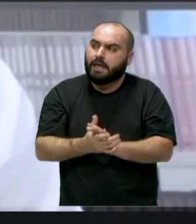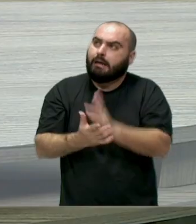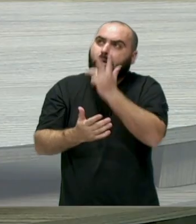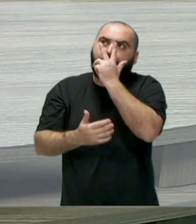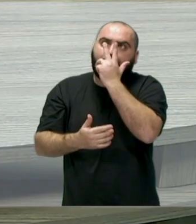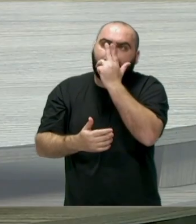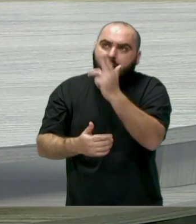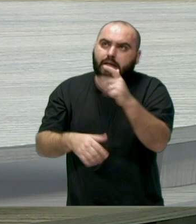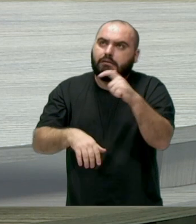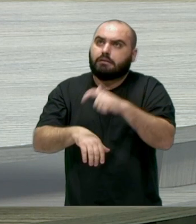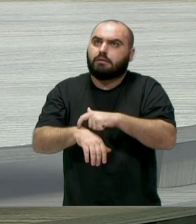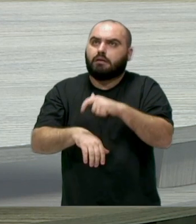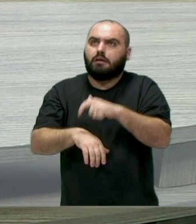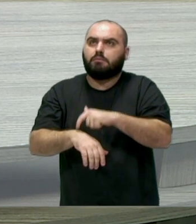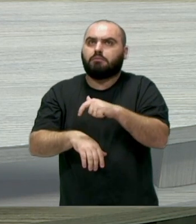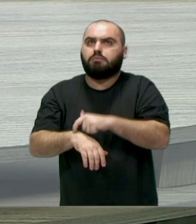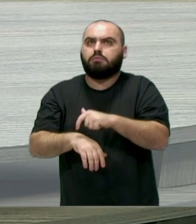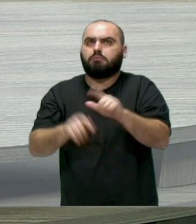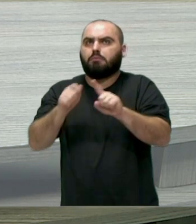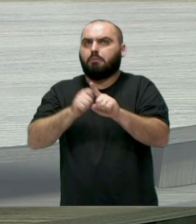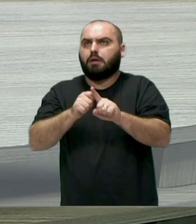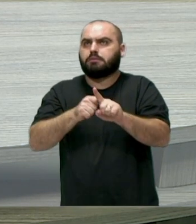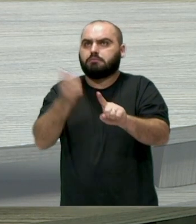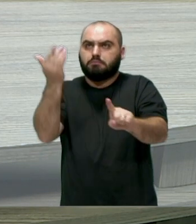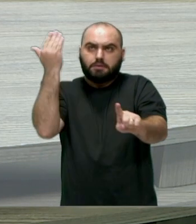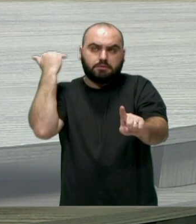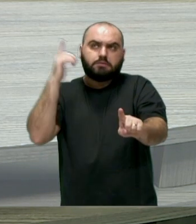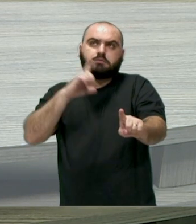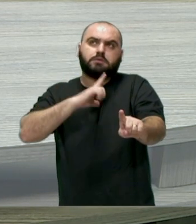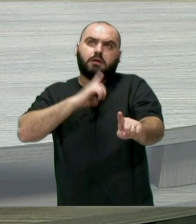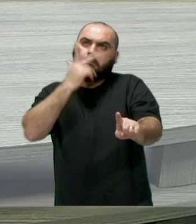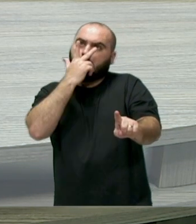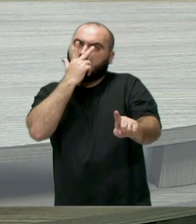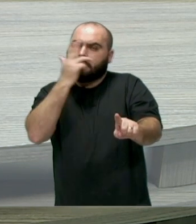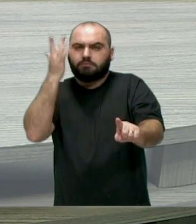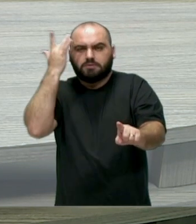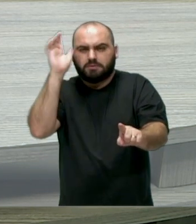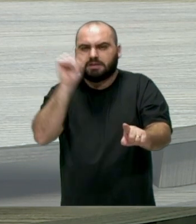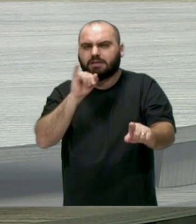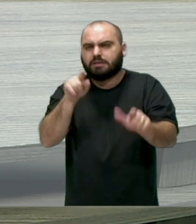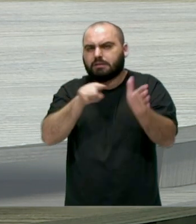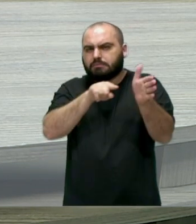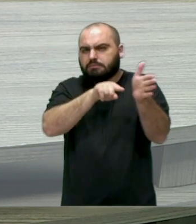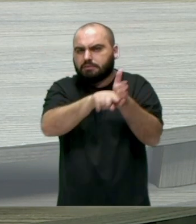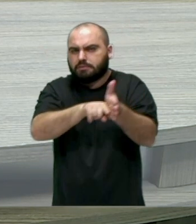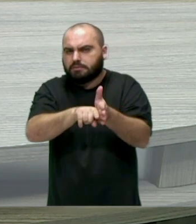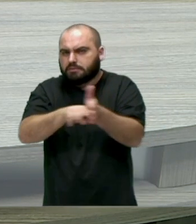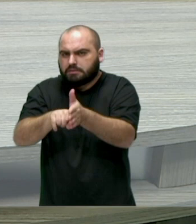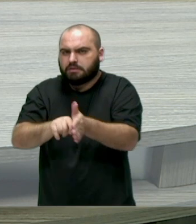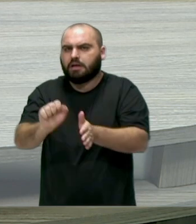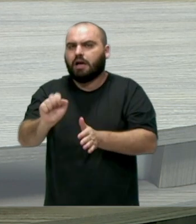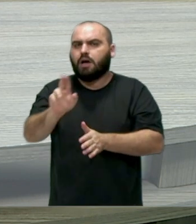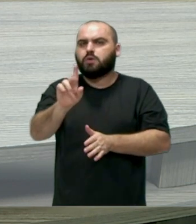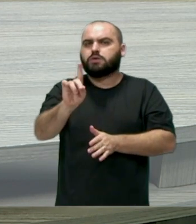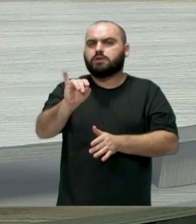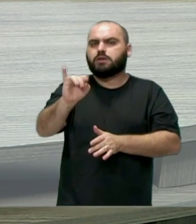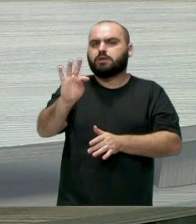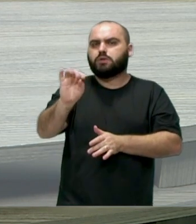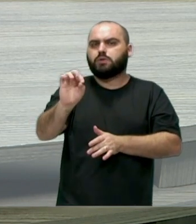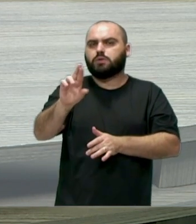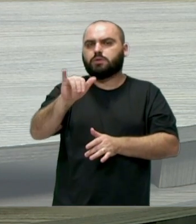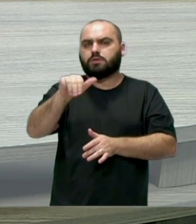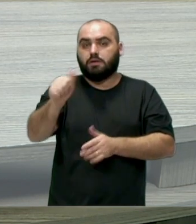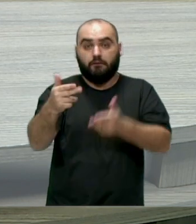tempo, acho que questão do último mês, houve não sei se uma auditoria ou algo assim, em que várias